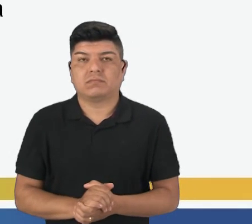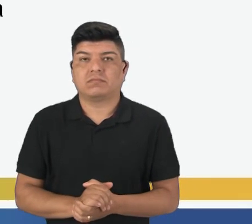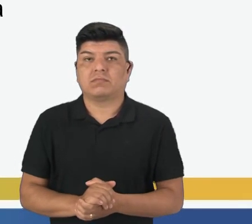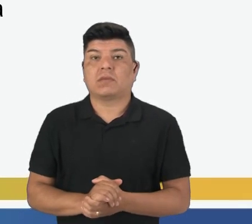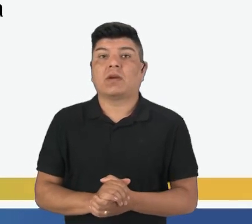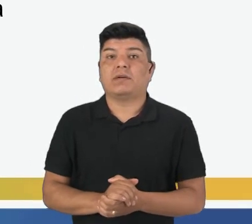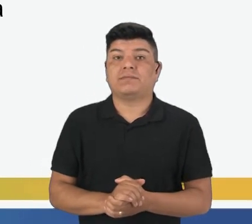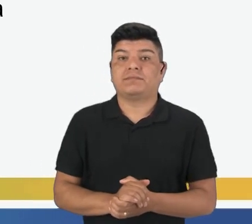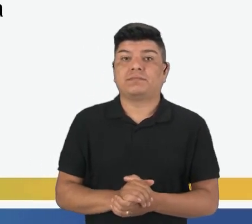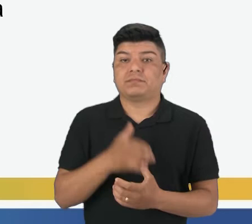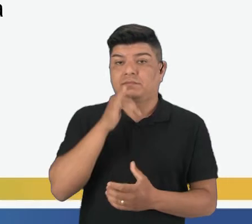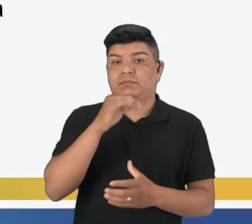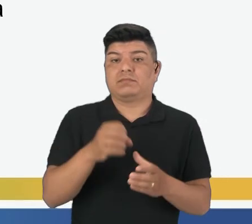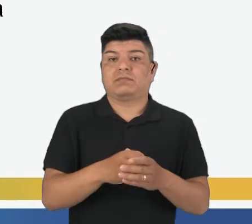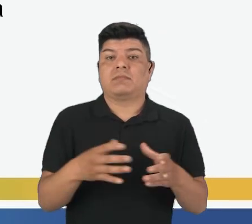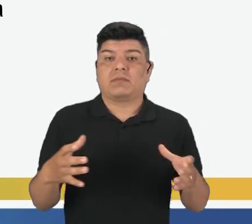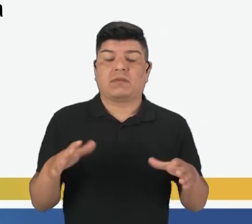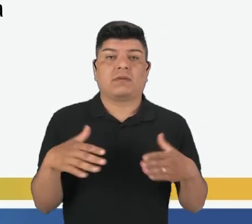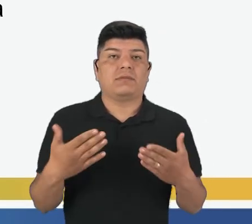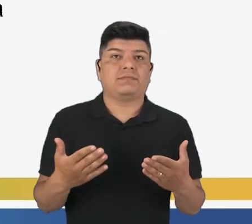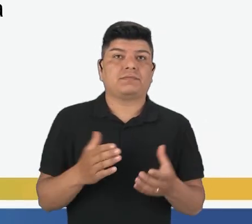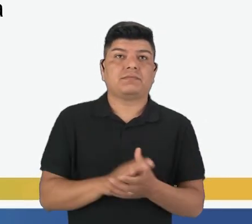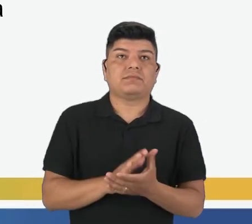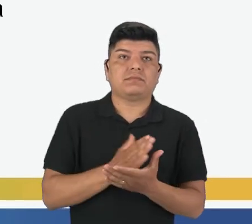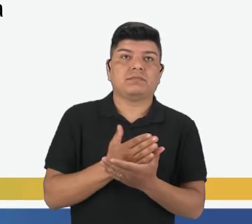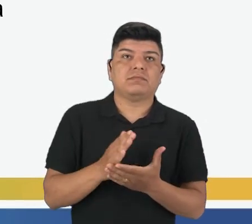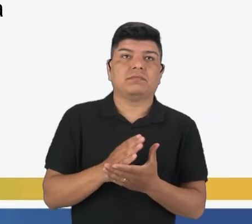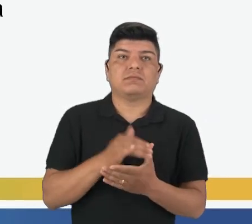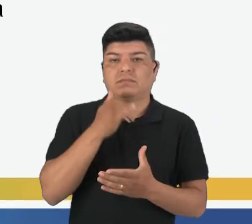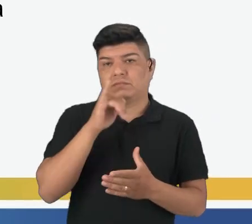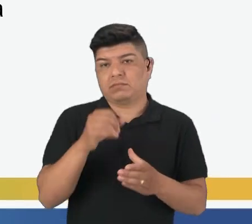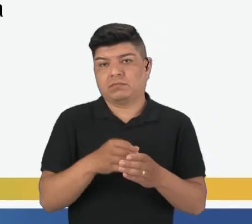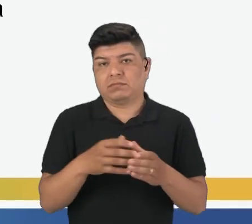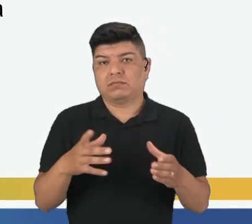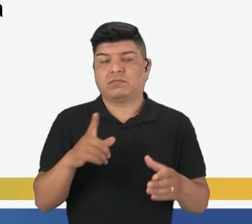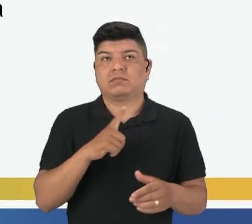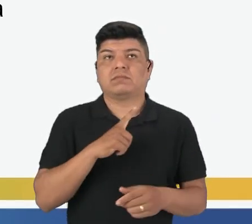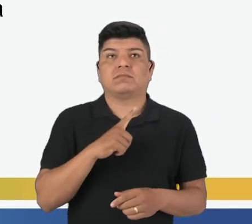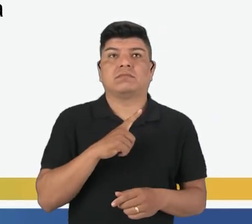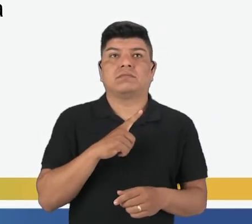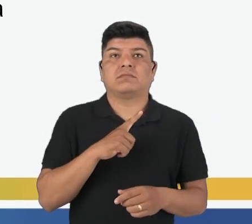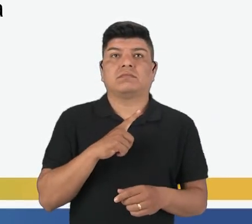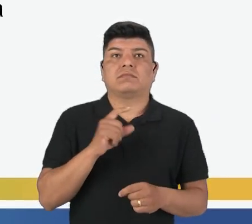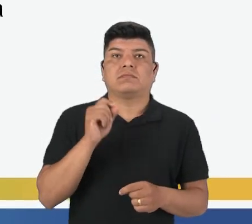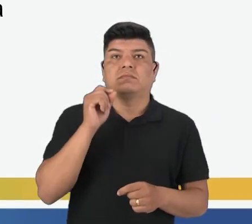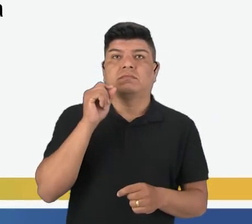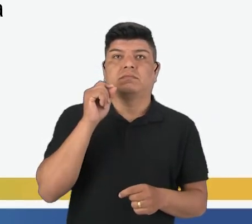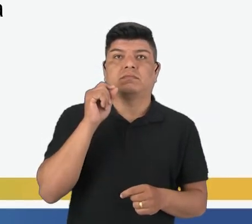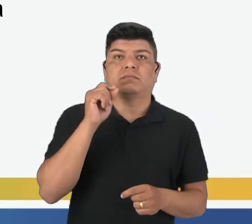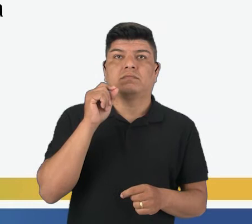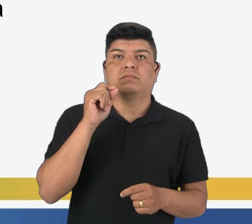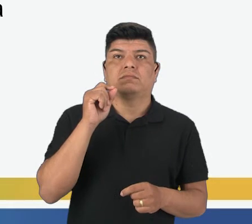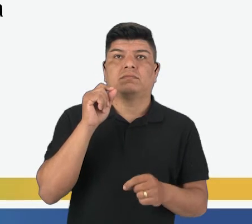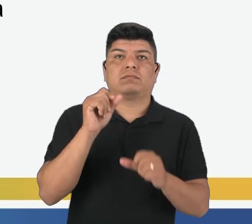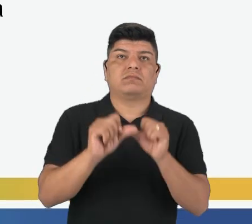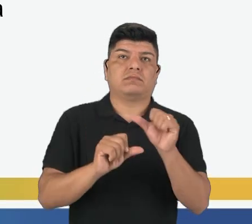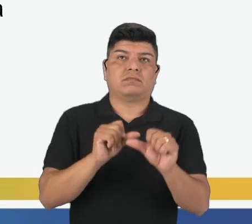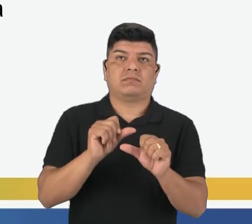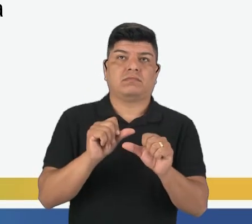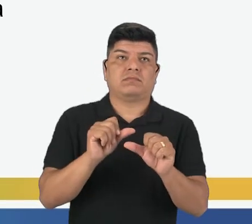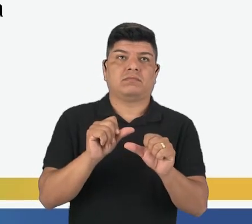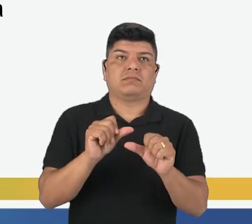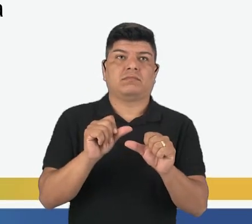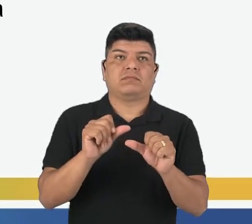As usinas nucleares. Em uma usina nuclear, a fissão, quebra